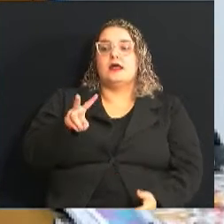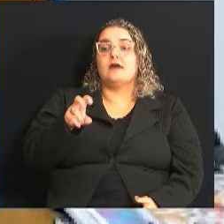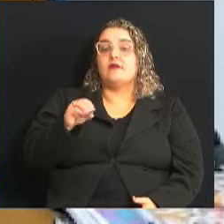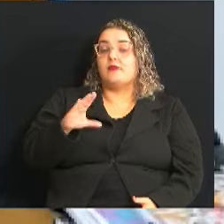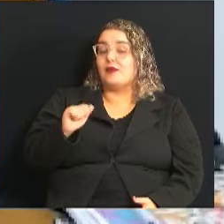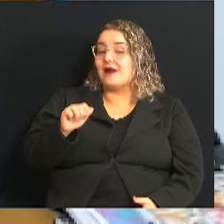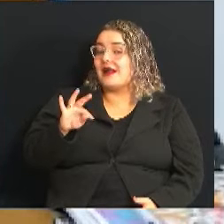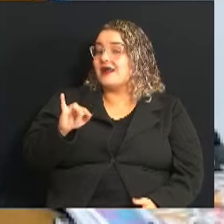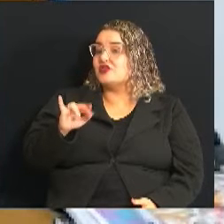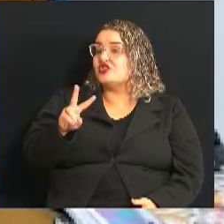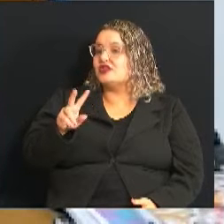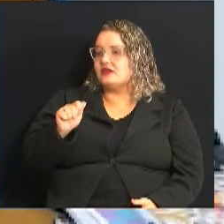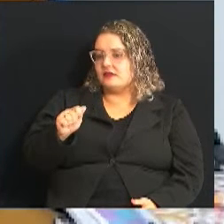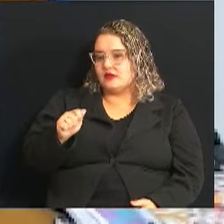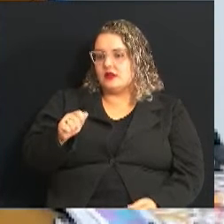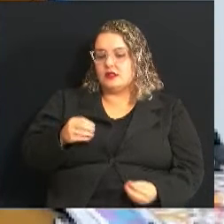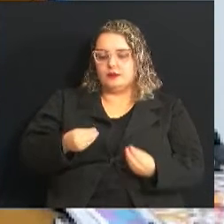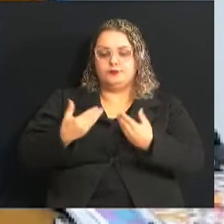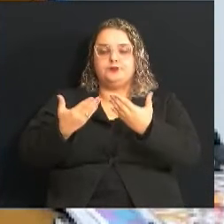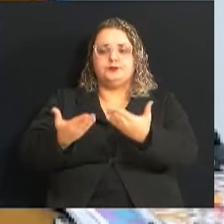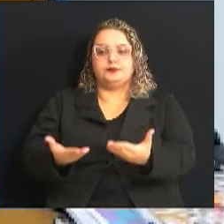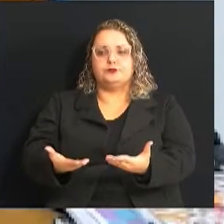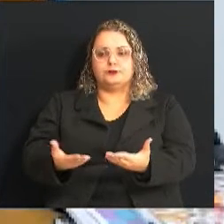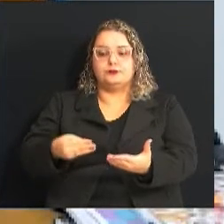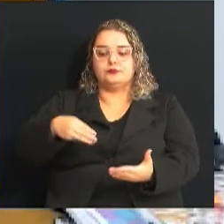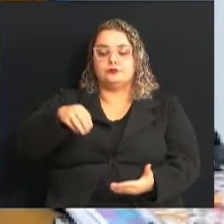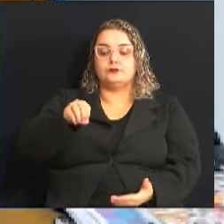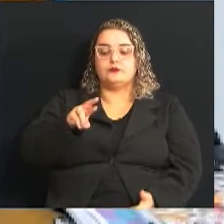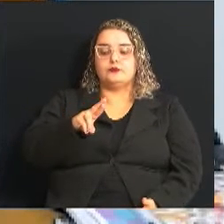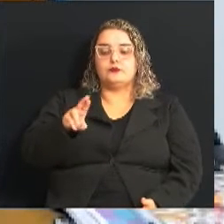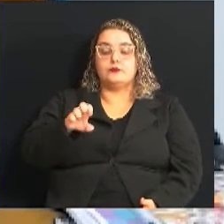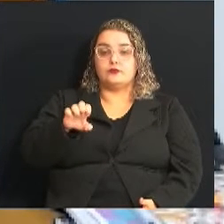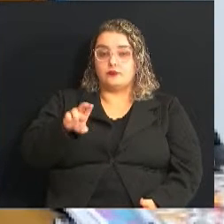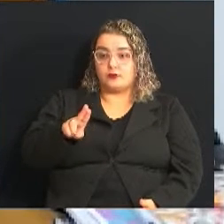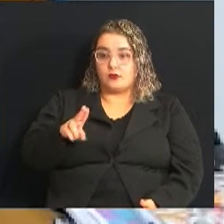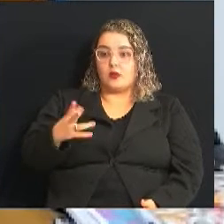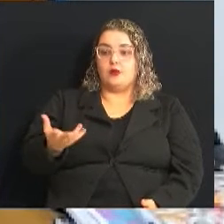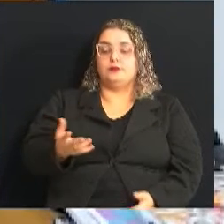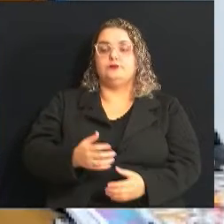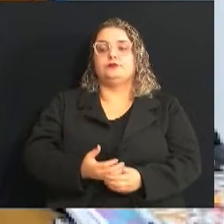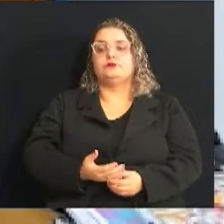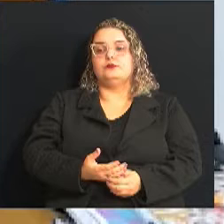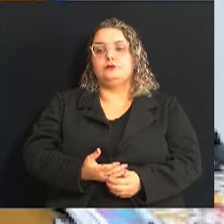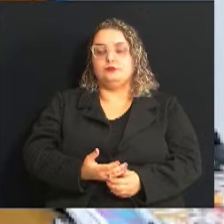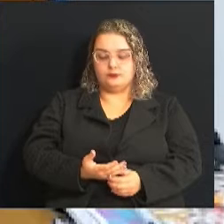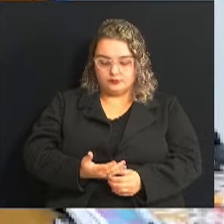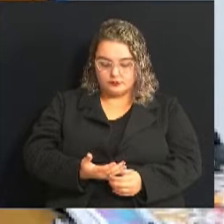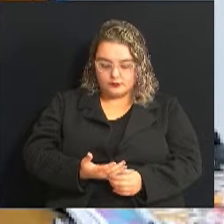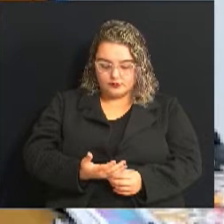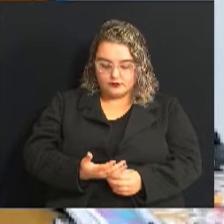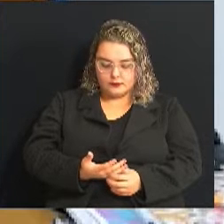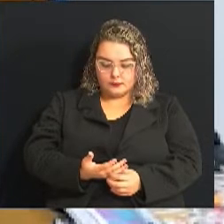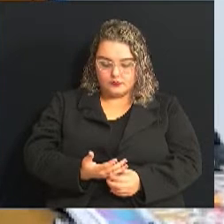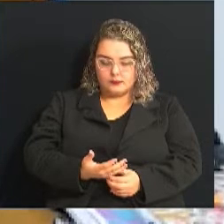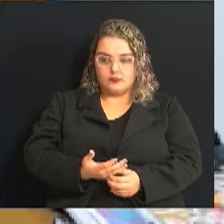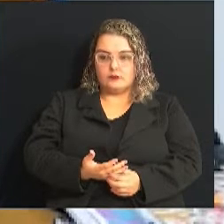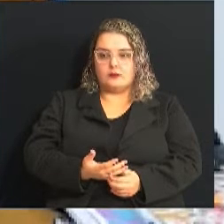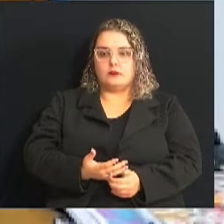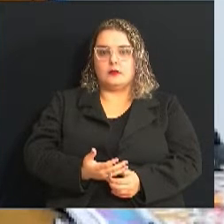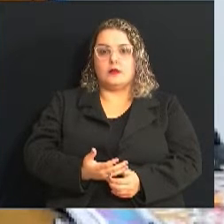Então, a importância de trazer essa palavra morreu. E com relação, né, à forma como a criança